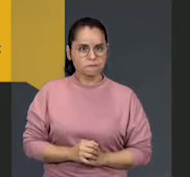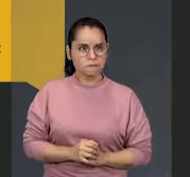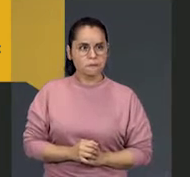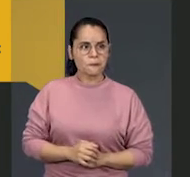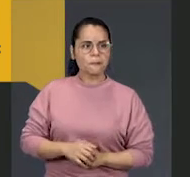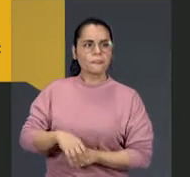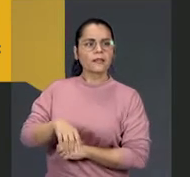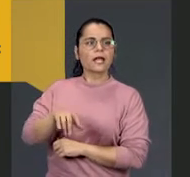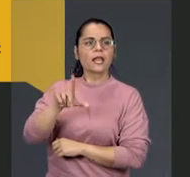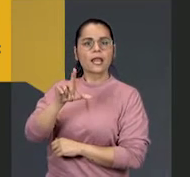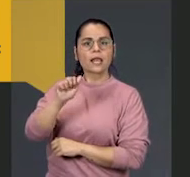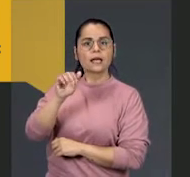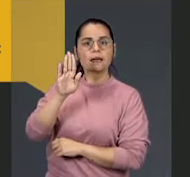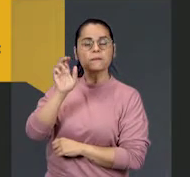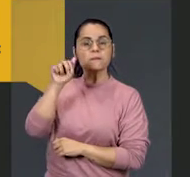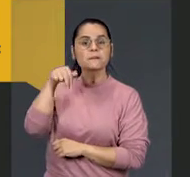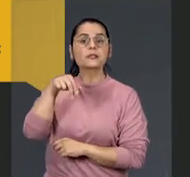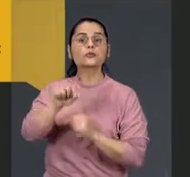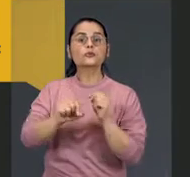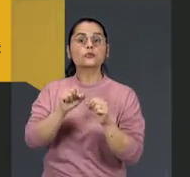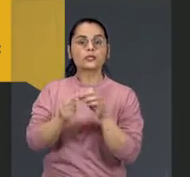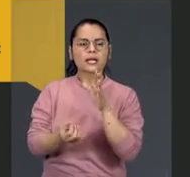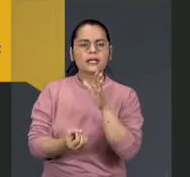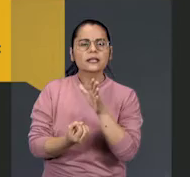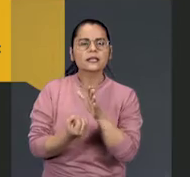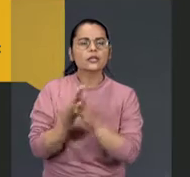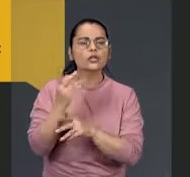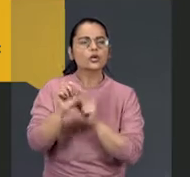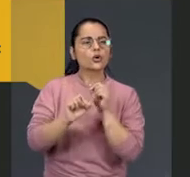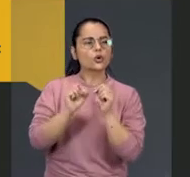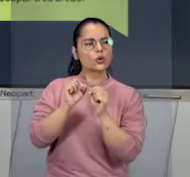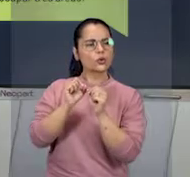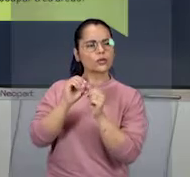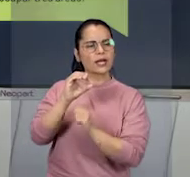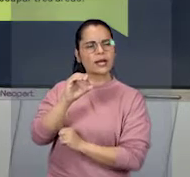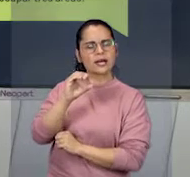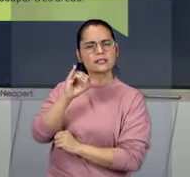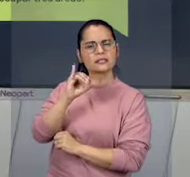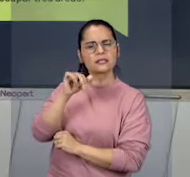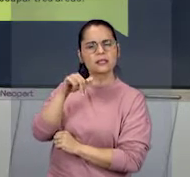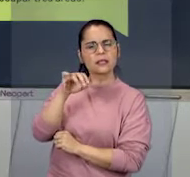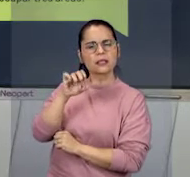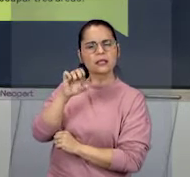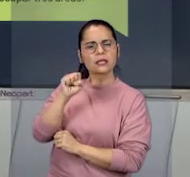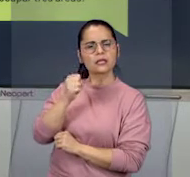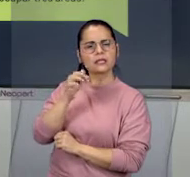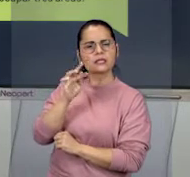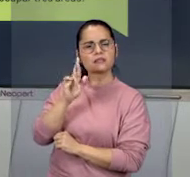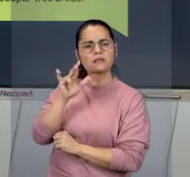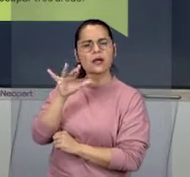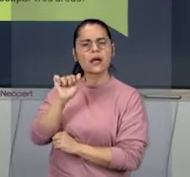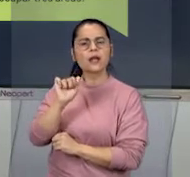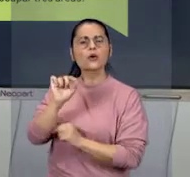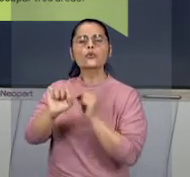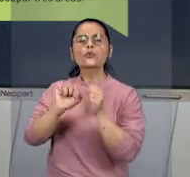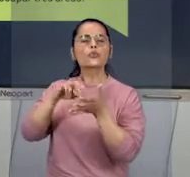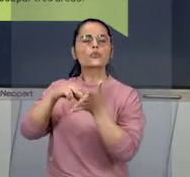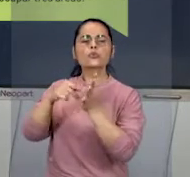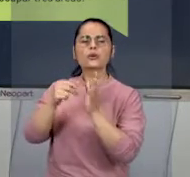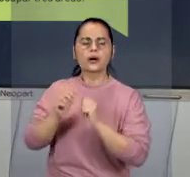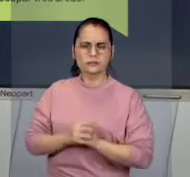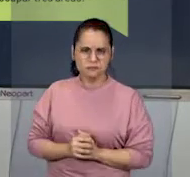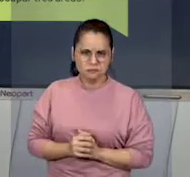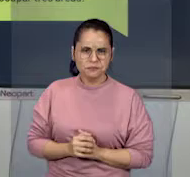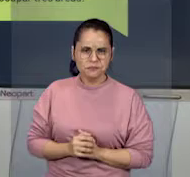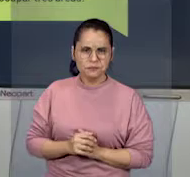Laban criou a cinesfera. Esse conceito de cinesfera significa que,